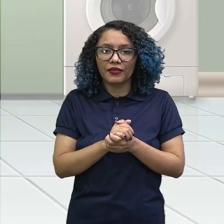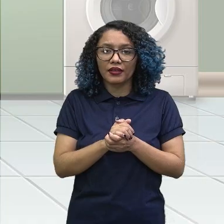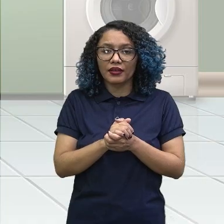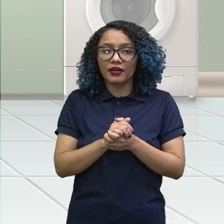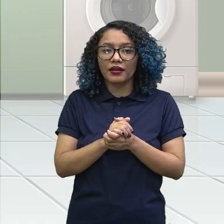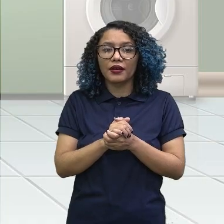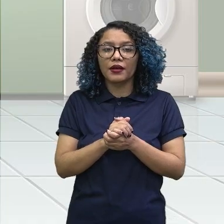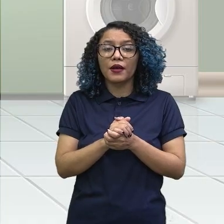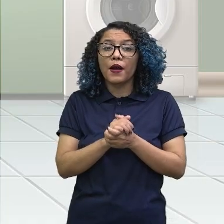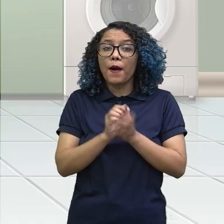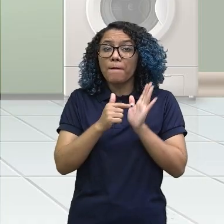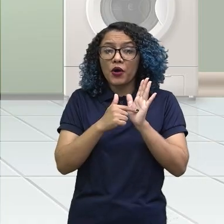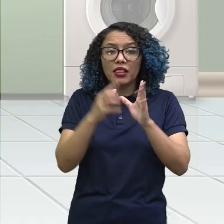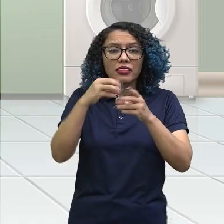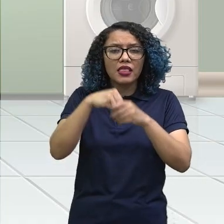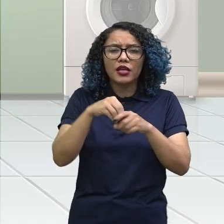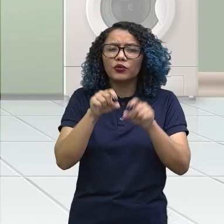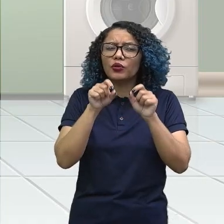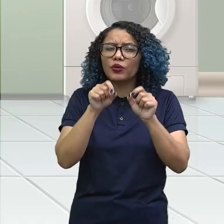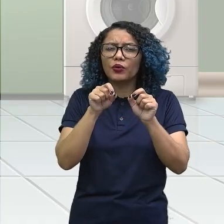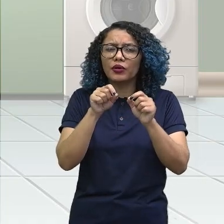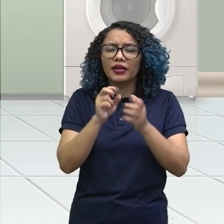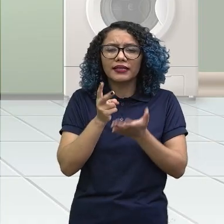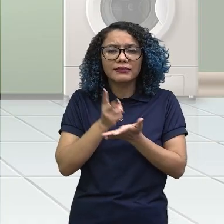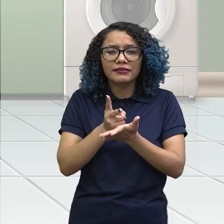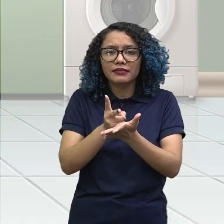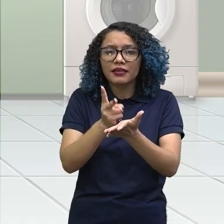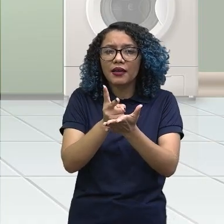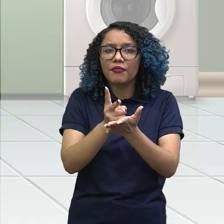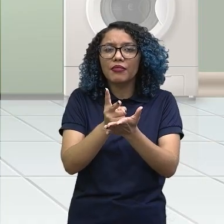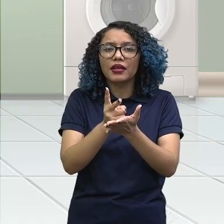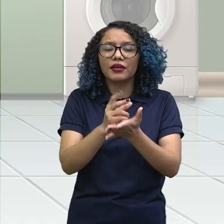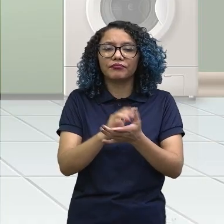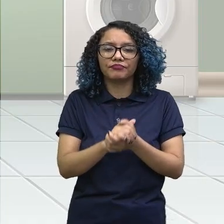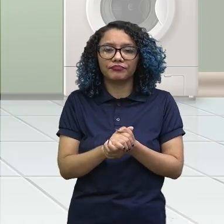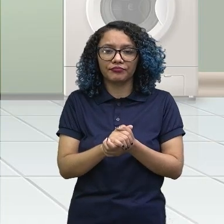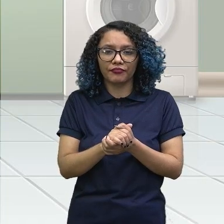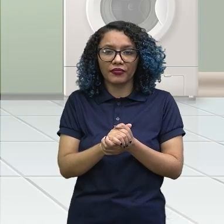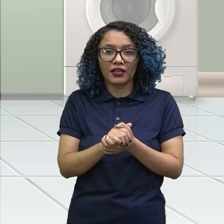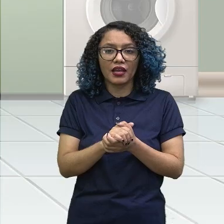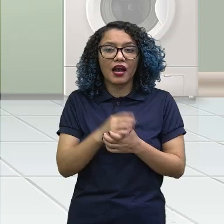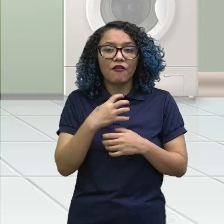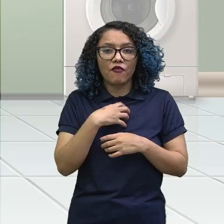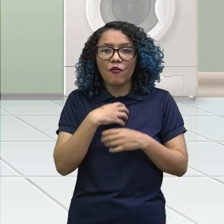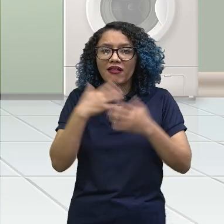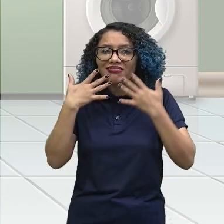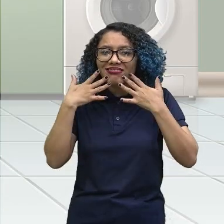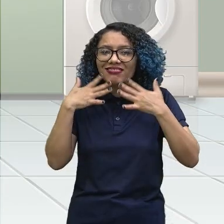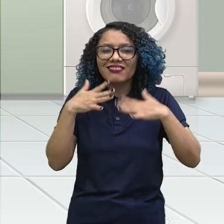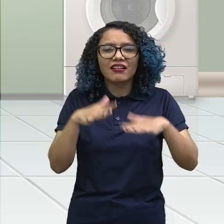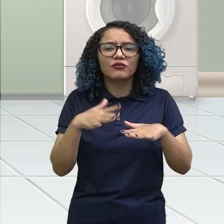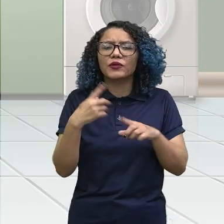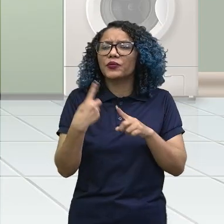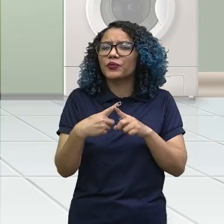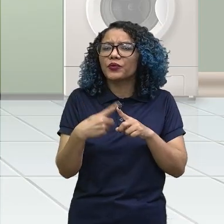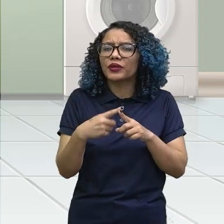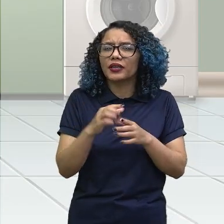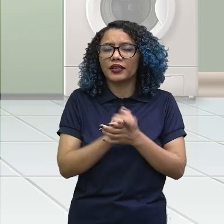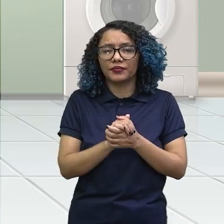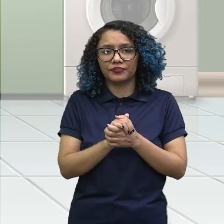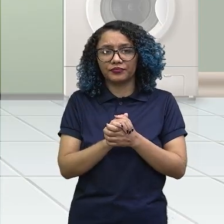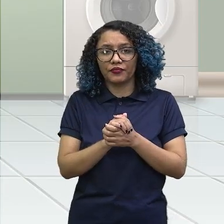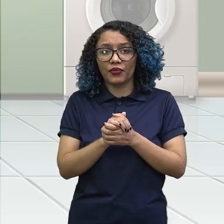interior de um gerador. Você percebe que sempre que vai ocorrer a forma espontânea, pois os elétrons tendem a